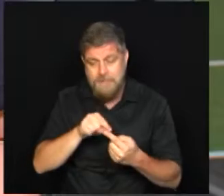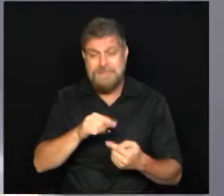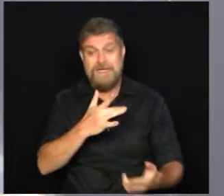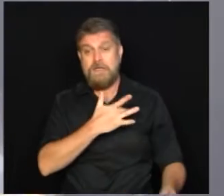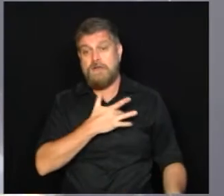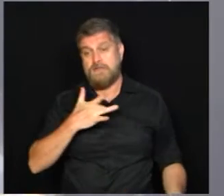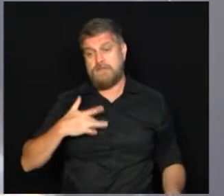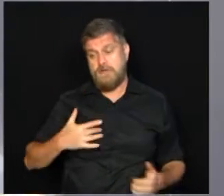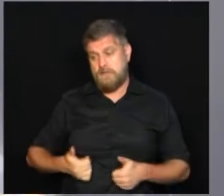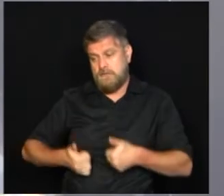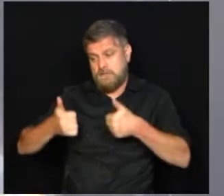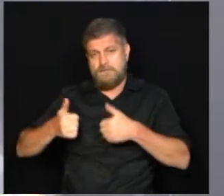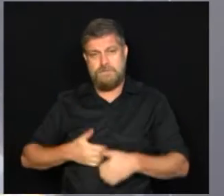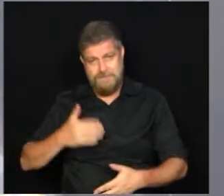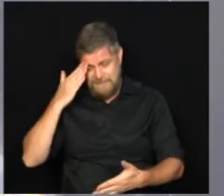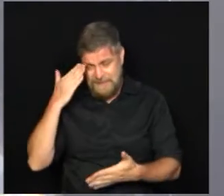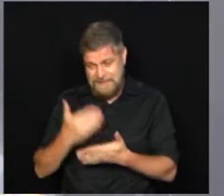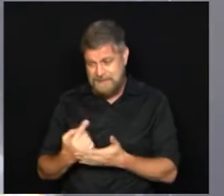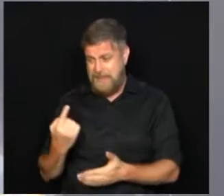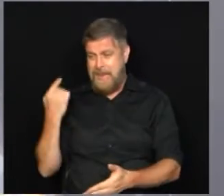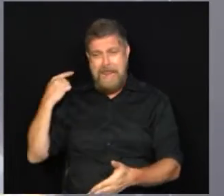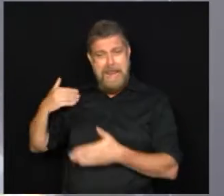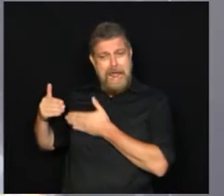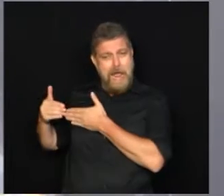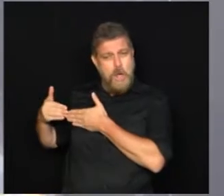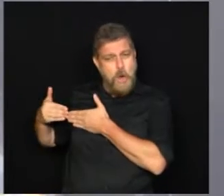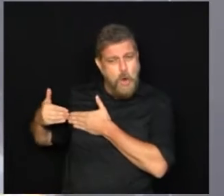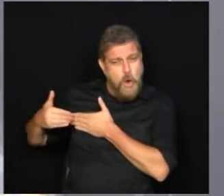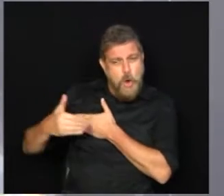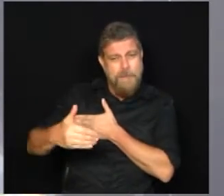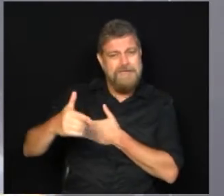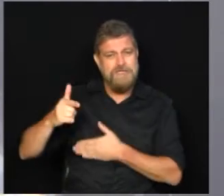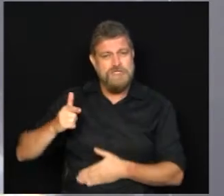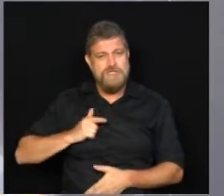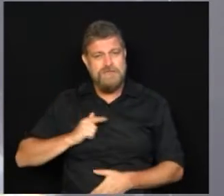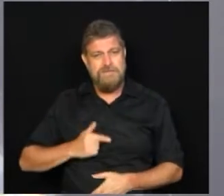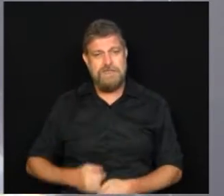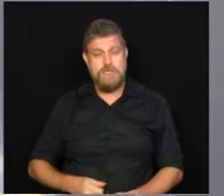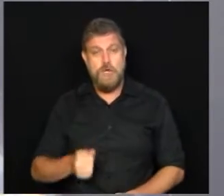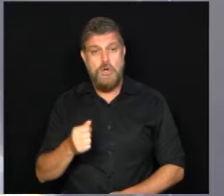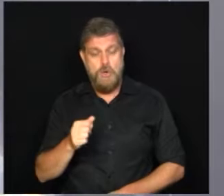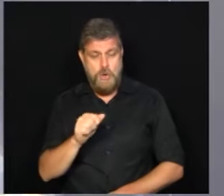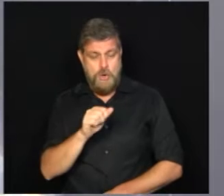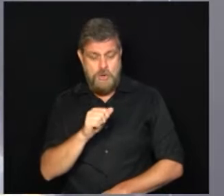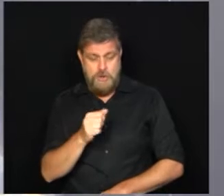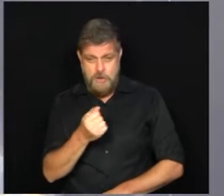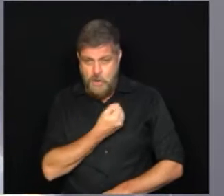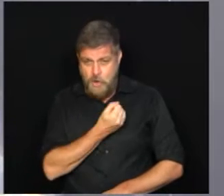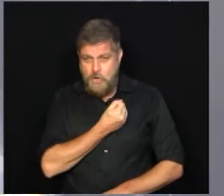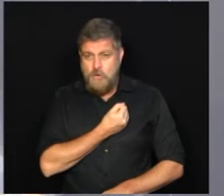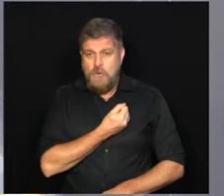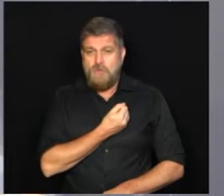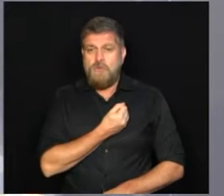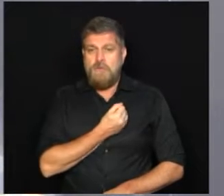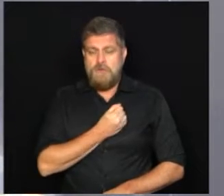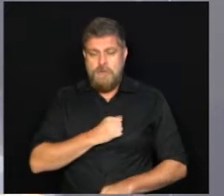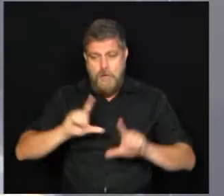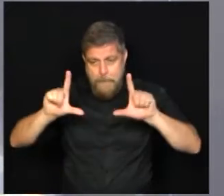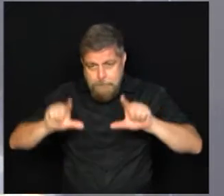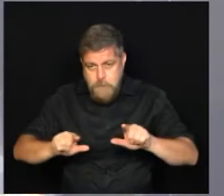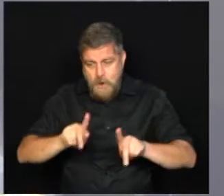da saúde das pessoas que acredito que se desde o início eu tivesse já baixado a capacidade desde o início de horário de atendimento